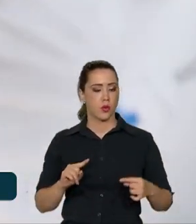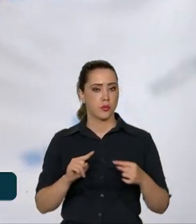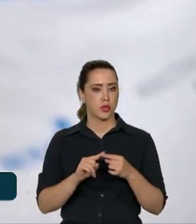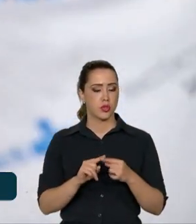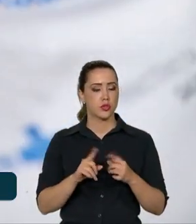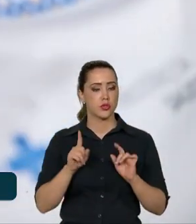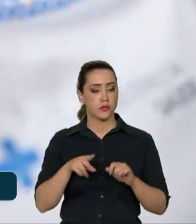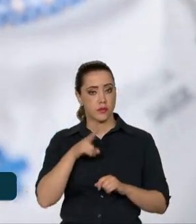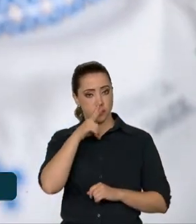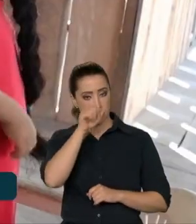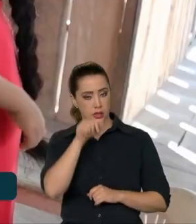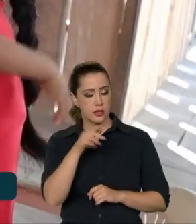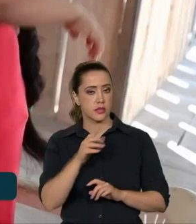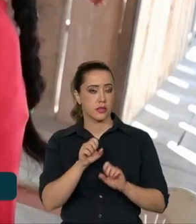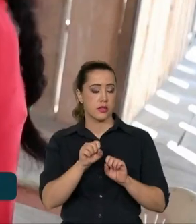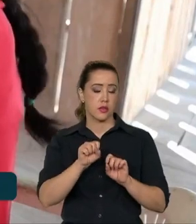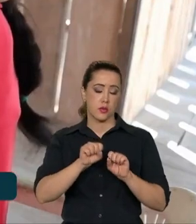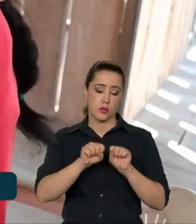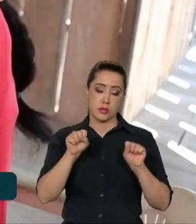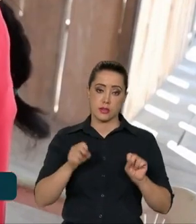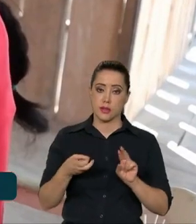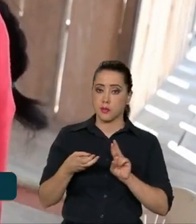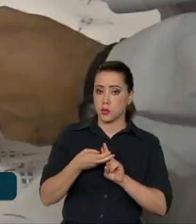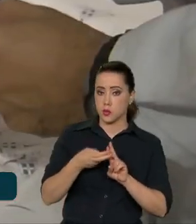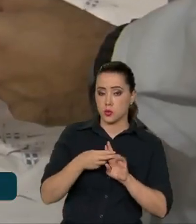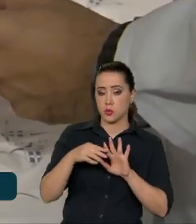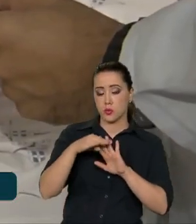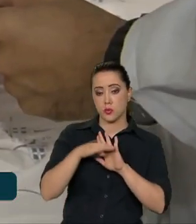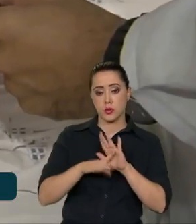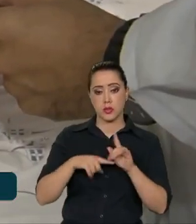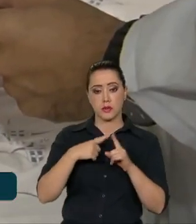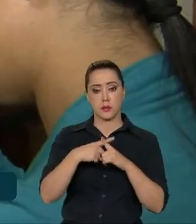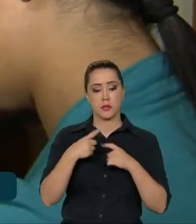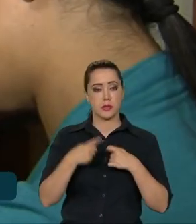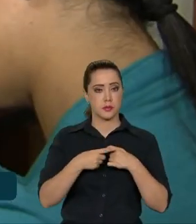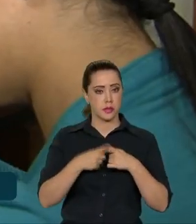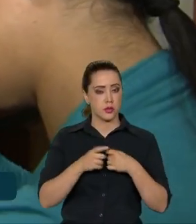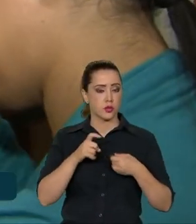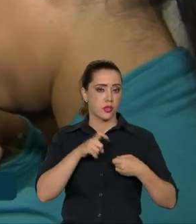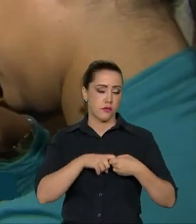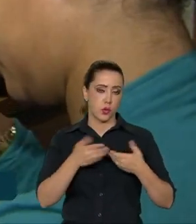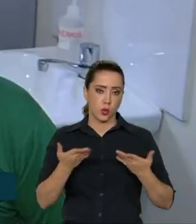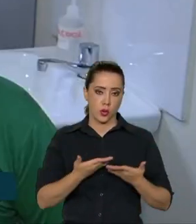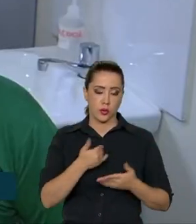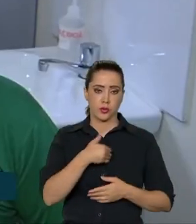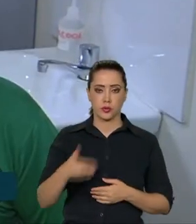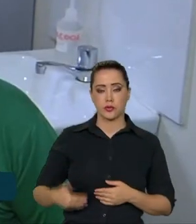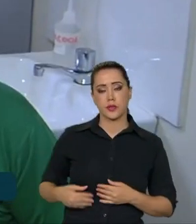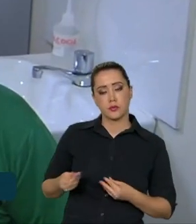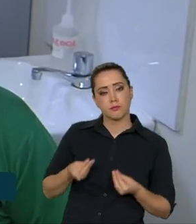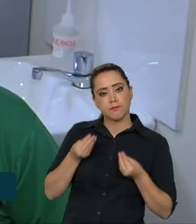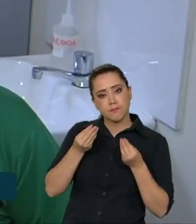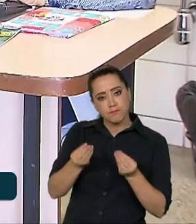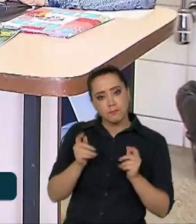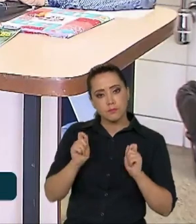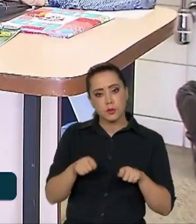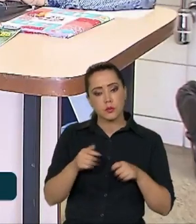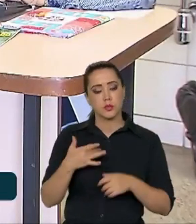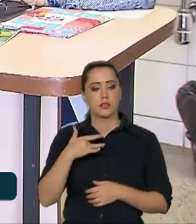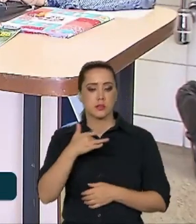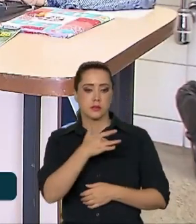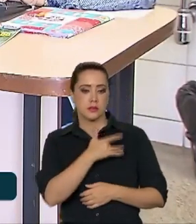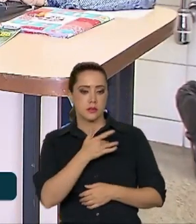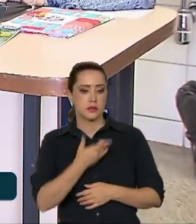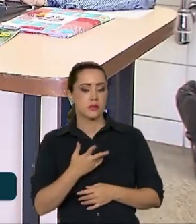visa fortalecer o Sistema Único de Saúde e o Programa Mais Médicos, retomado no atual governo para garantir o acesso à